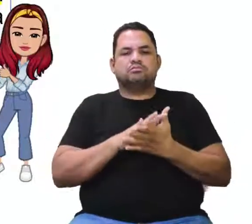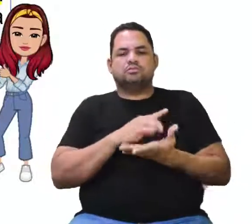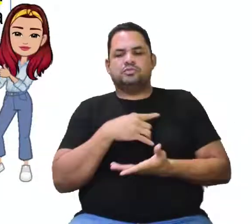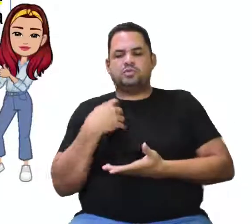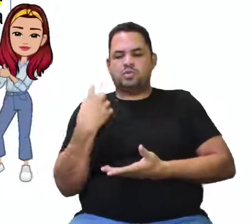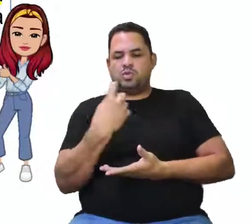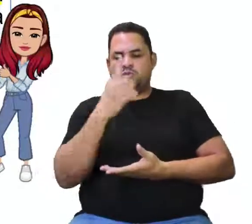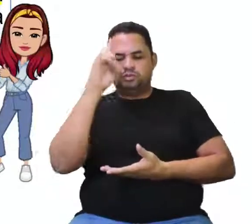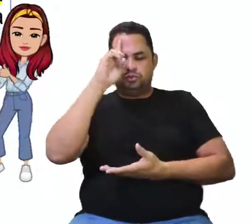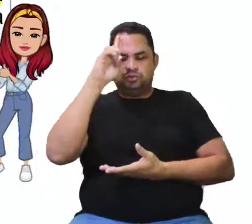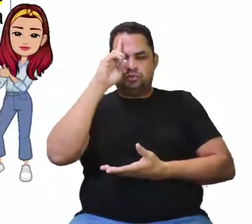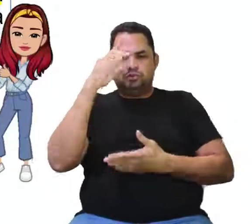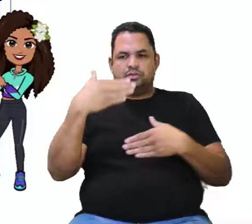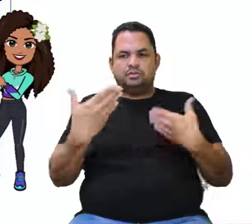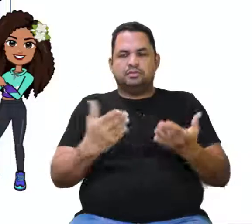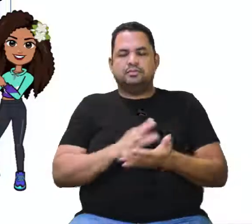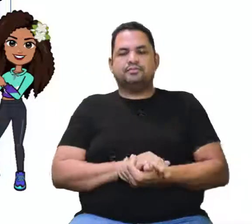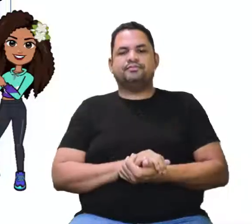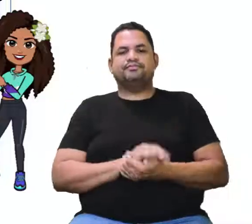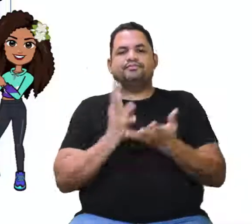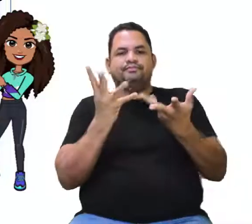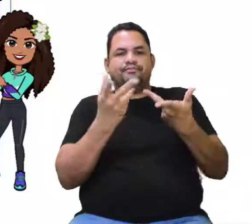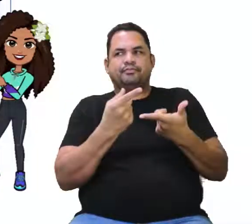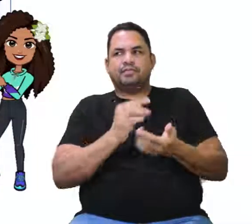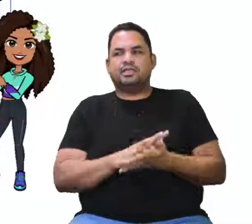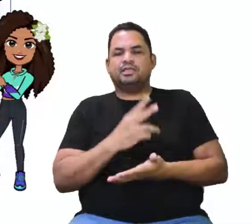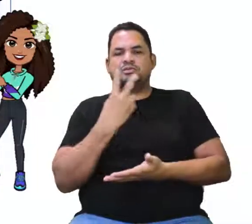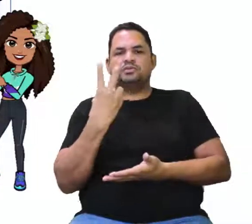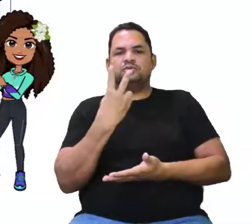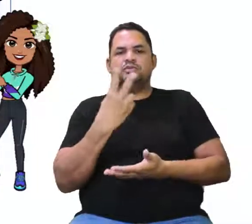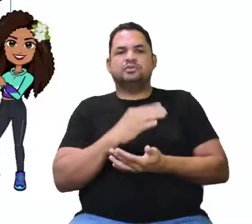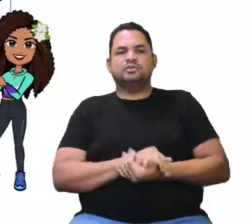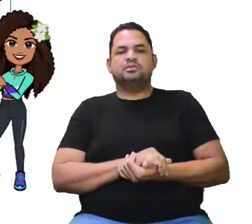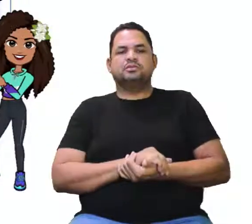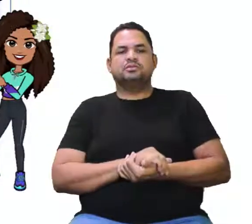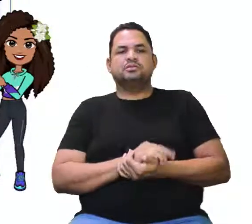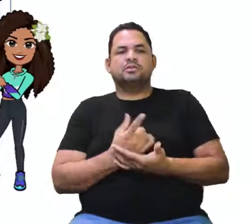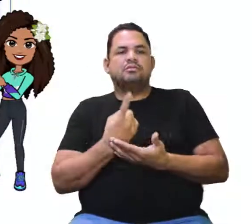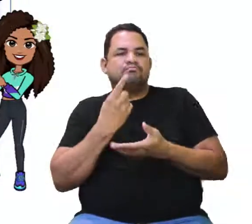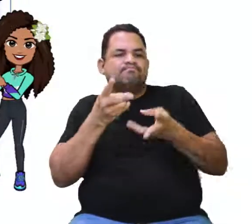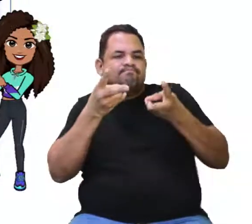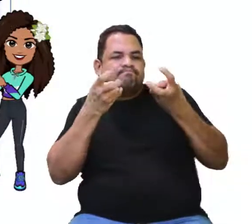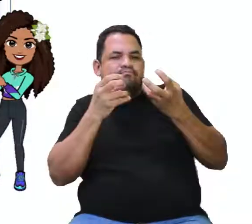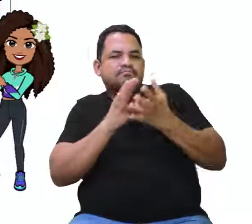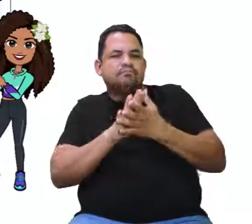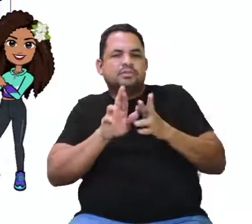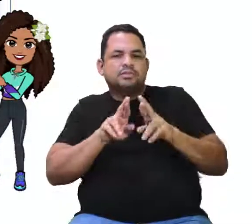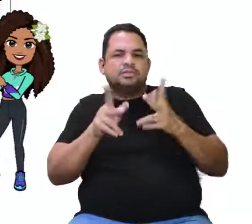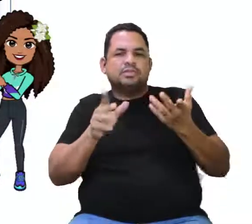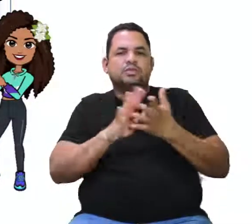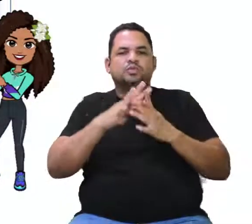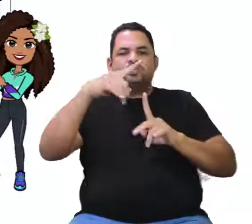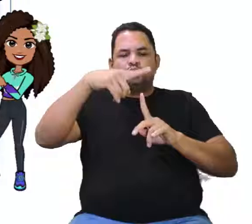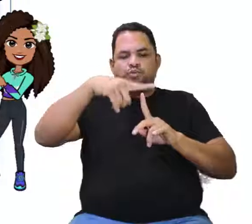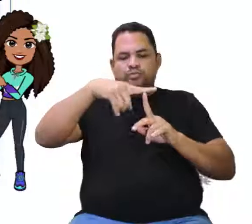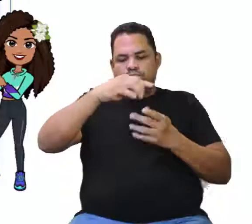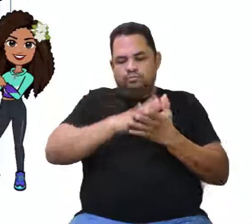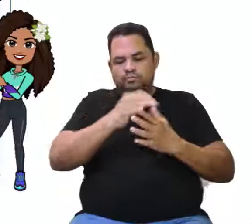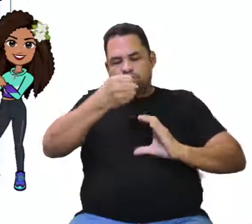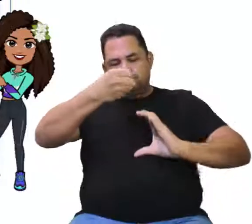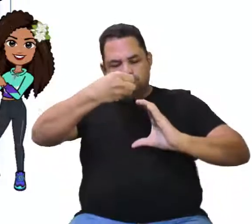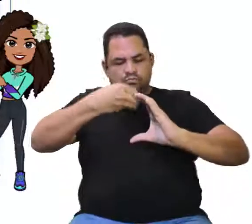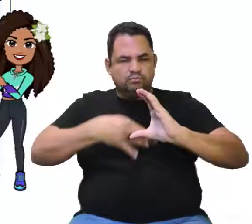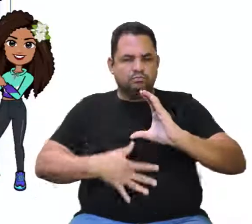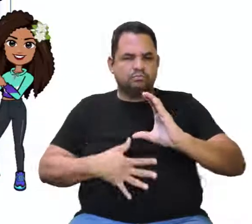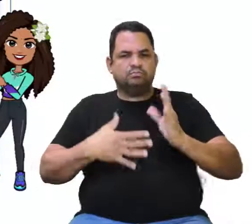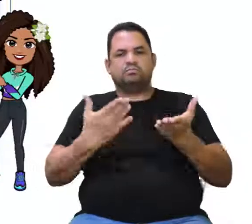nosso cotidiano. Habilidade 2, professora Iris. Vamos aí identificar e diferenciar os